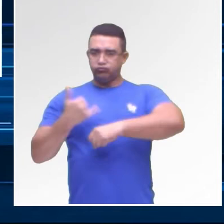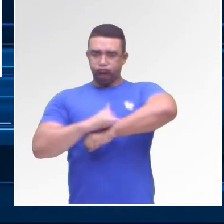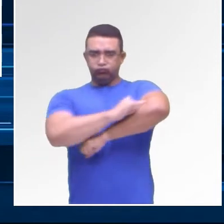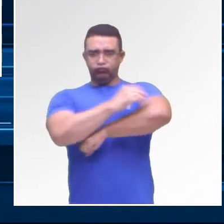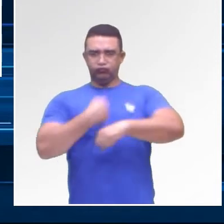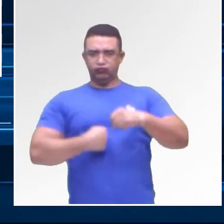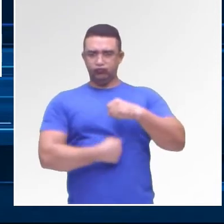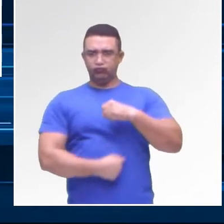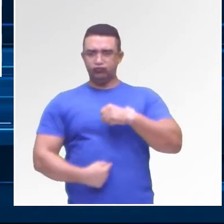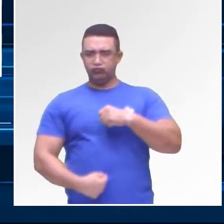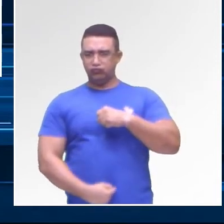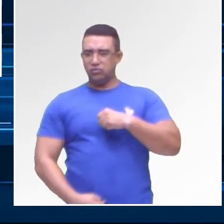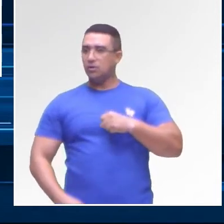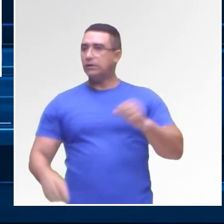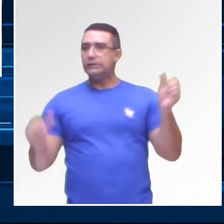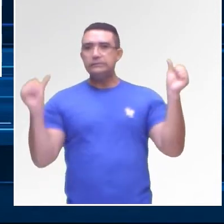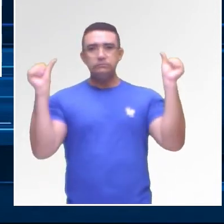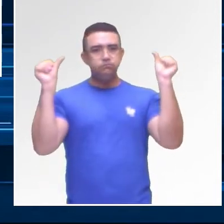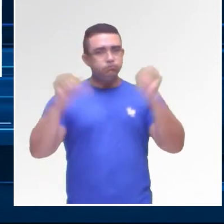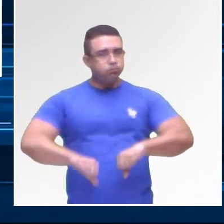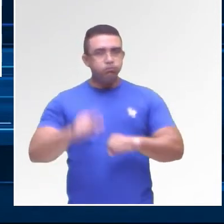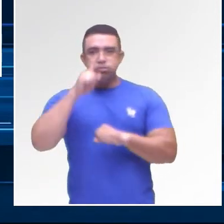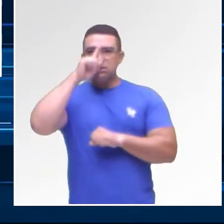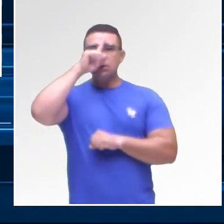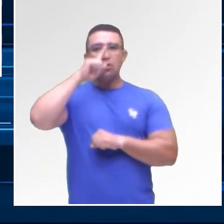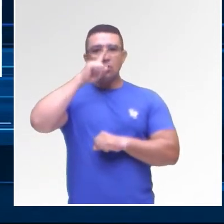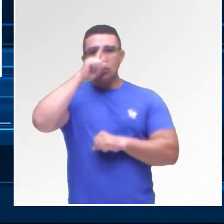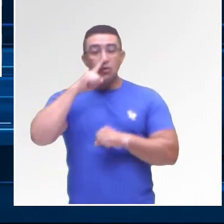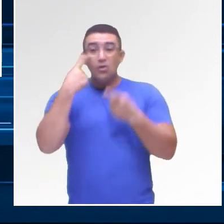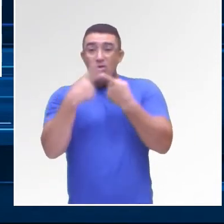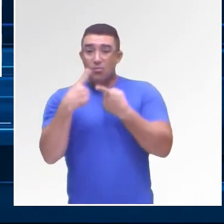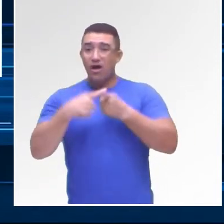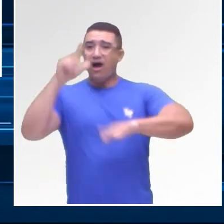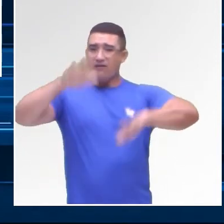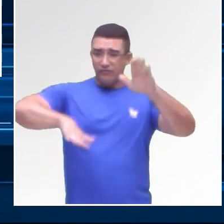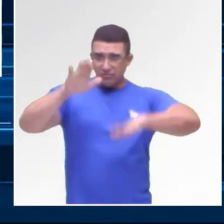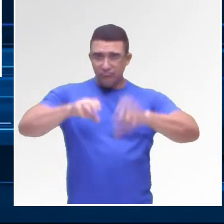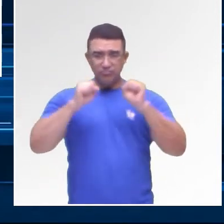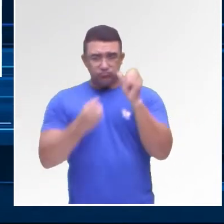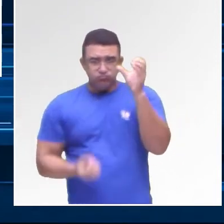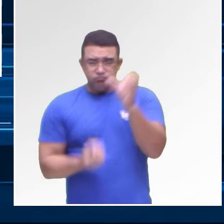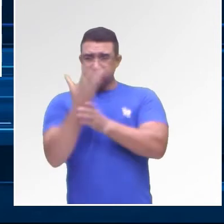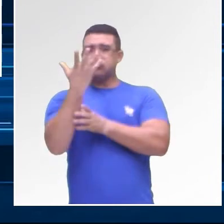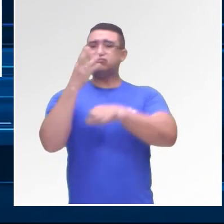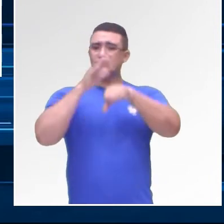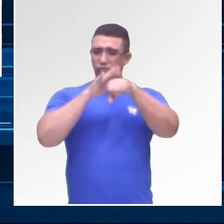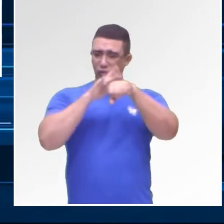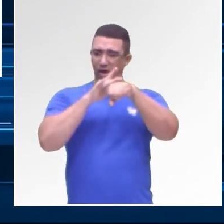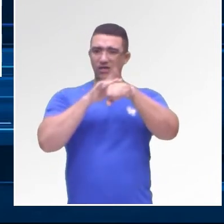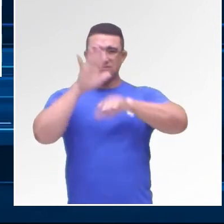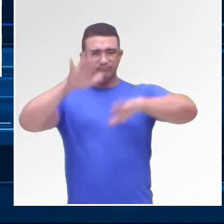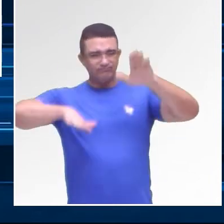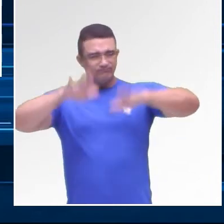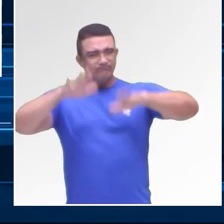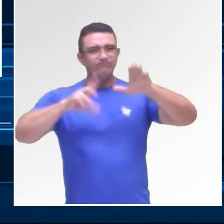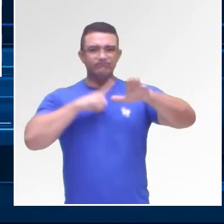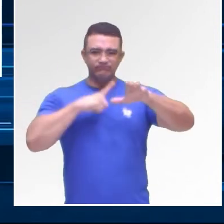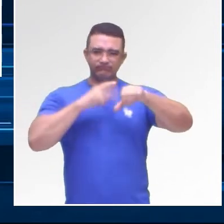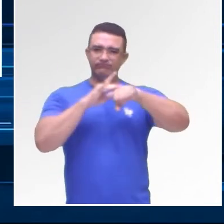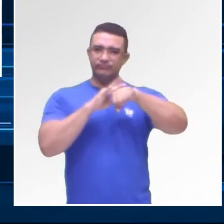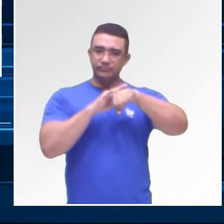com algumas patologias, ou seja, algumas doenças, tá bom? Então,